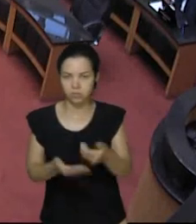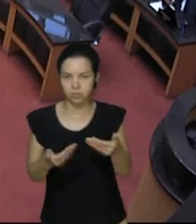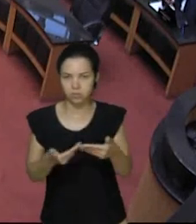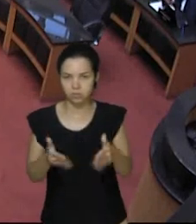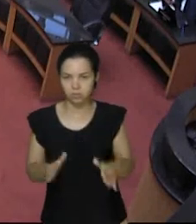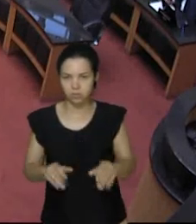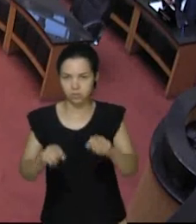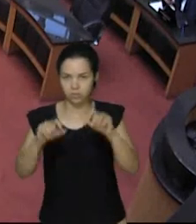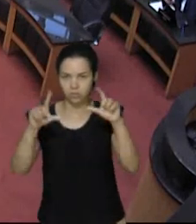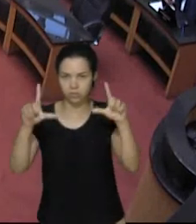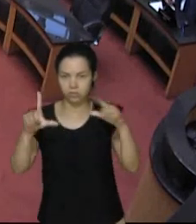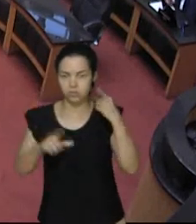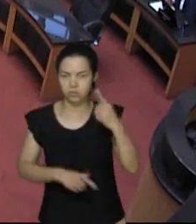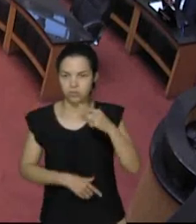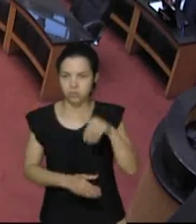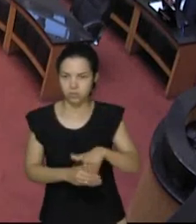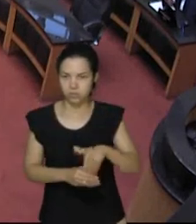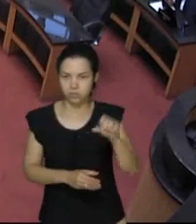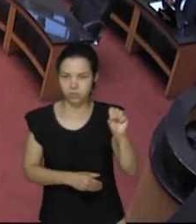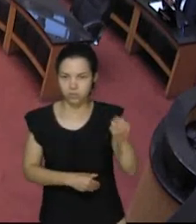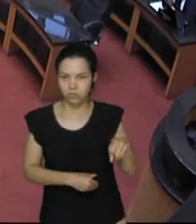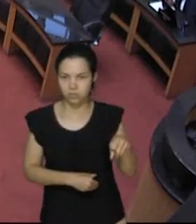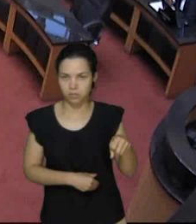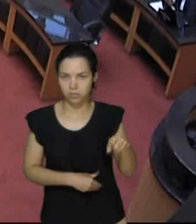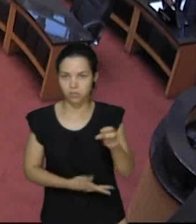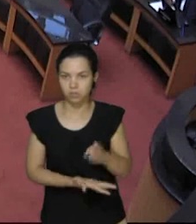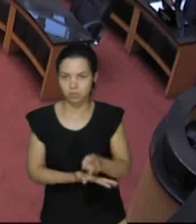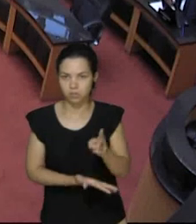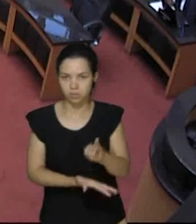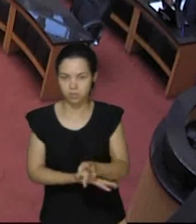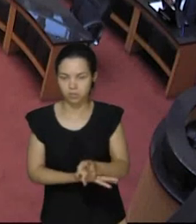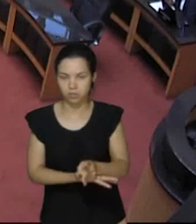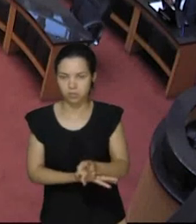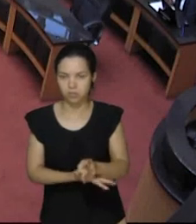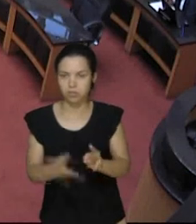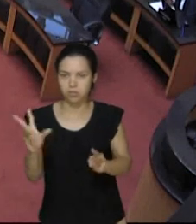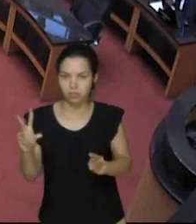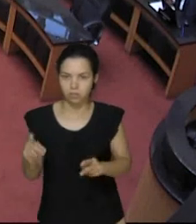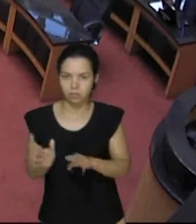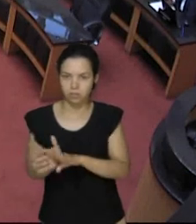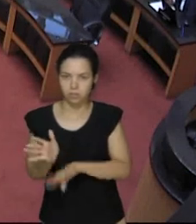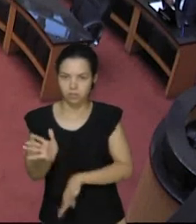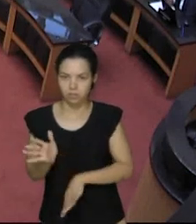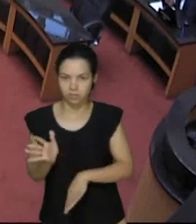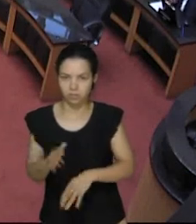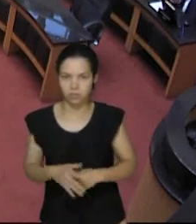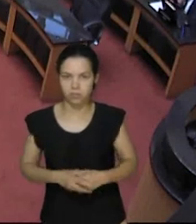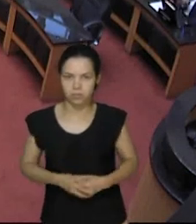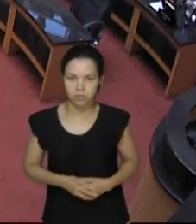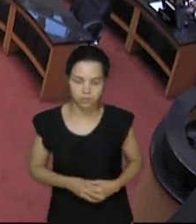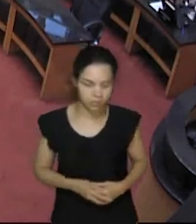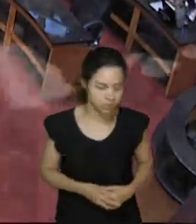painel. Deputado que vota sim, mantém o veto. Quem vota não, rejeita o veto.